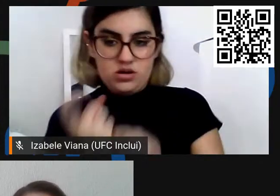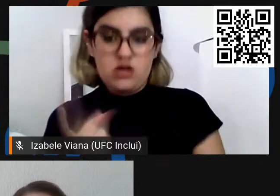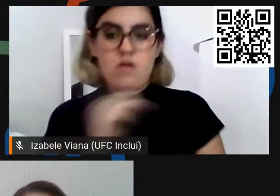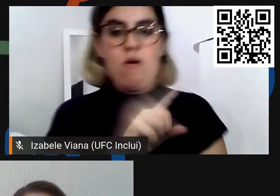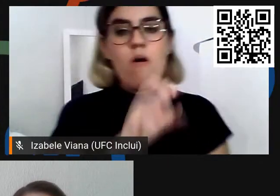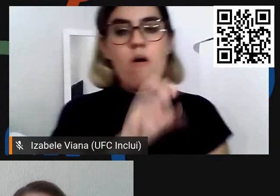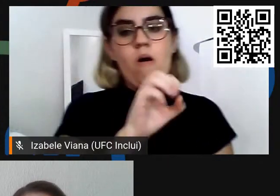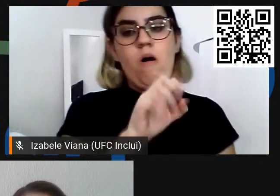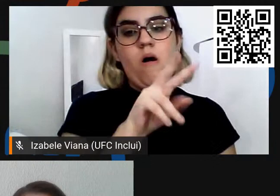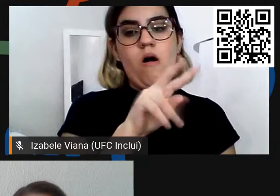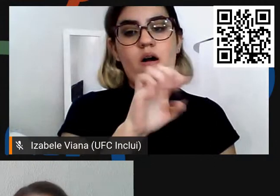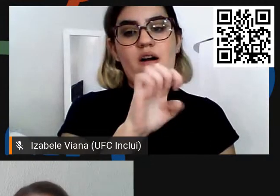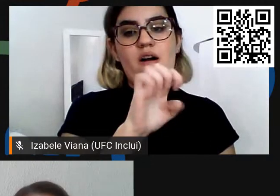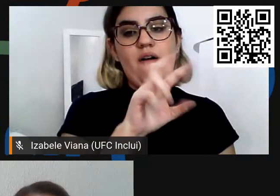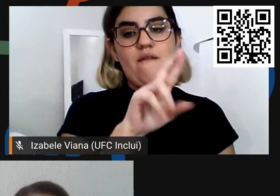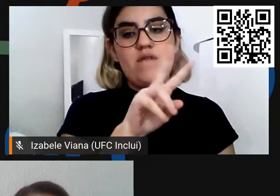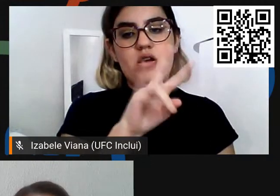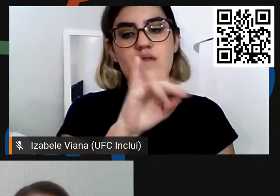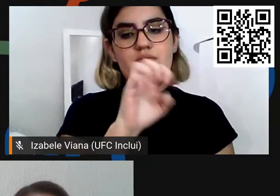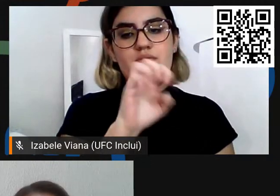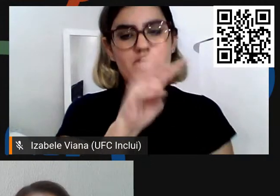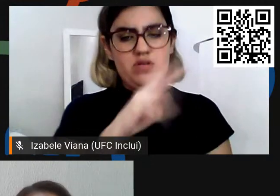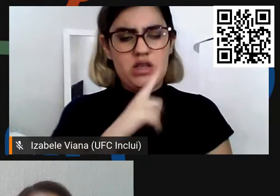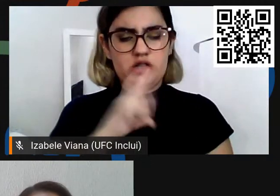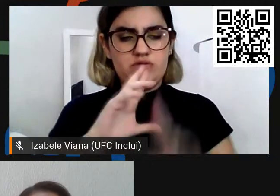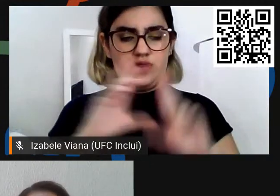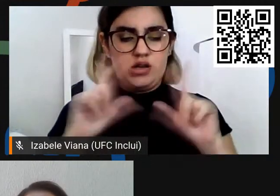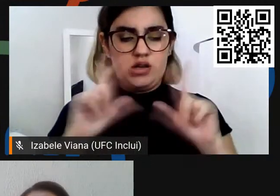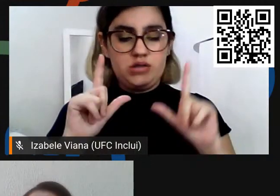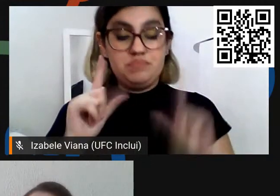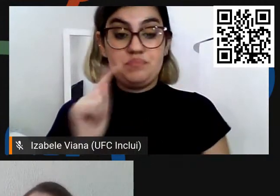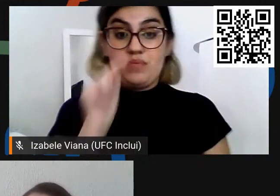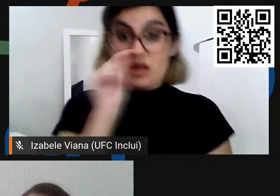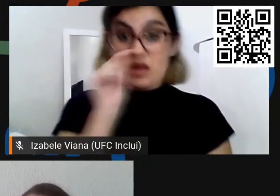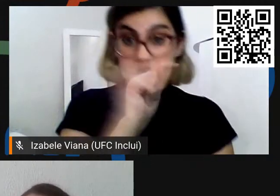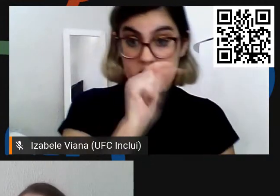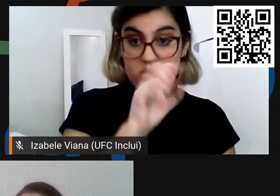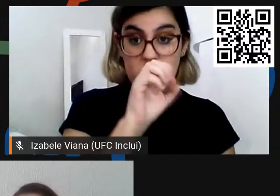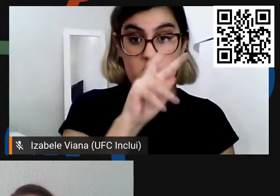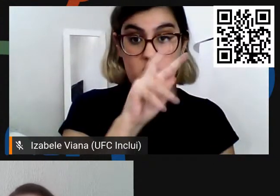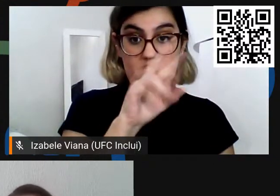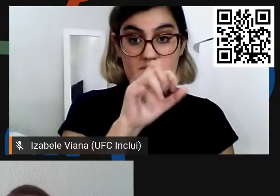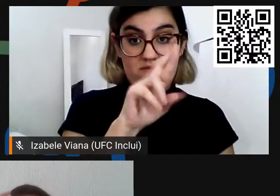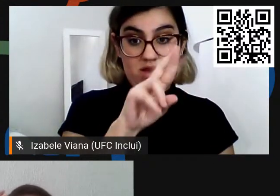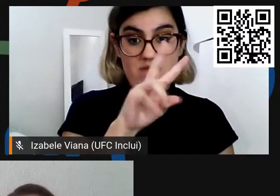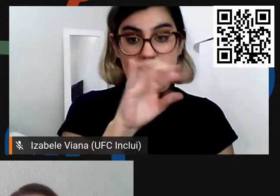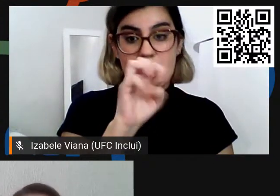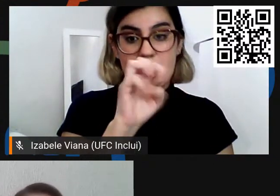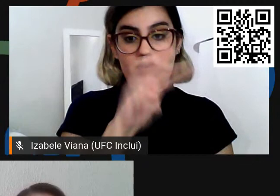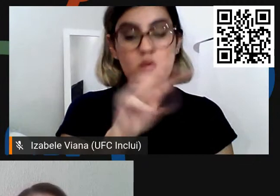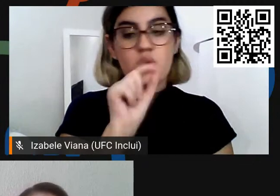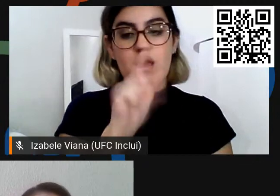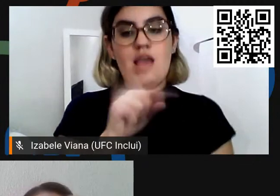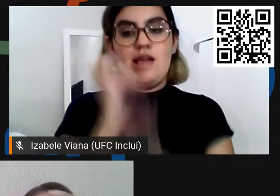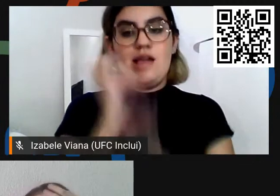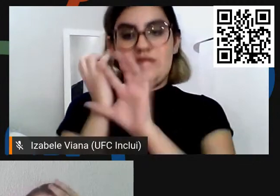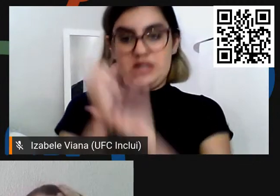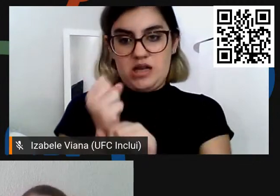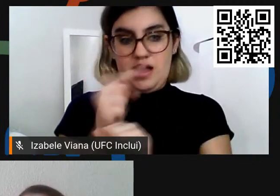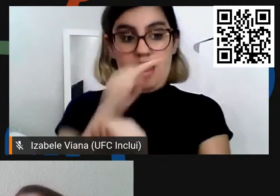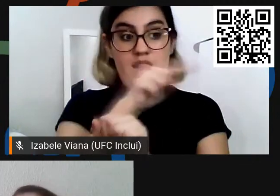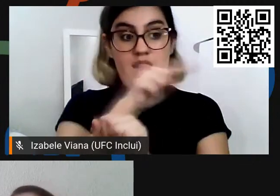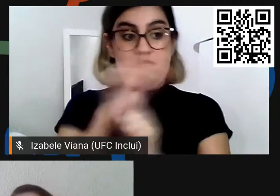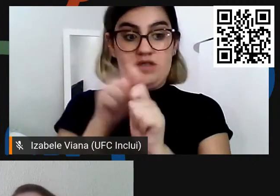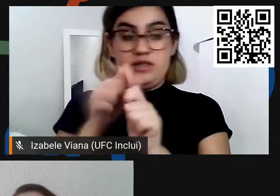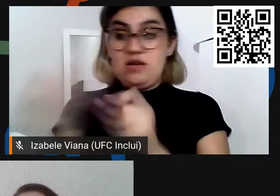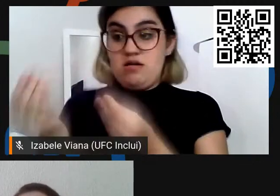Uhum. Isso. O overview, ele é uma revisão de revisões, né? Então, a revisão